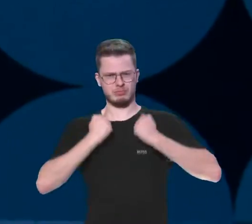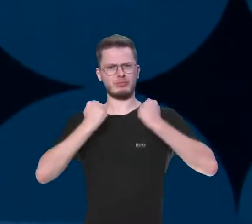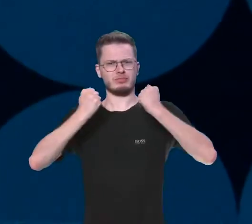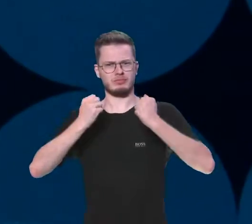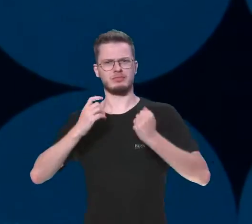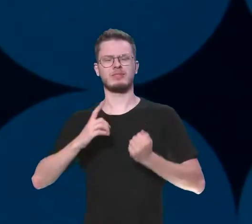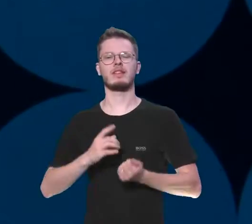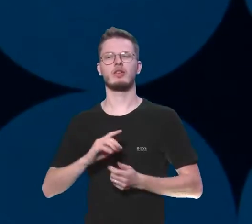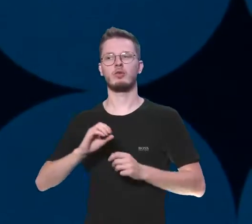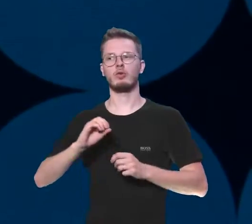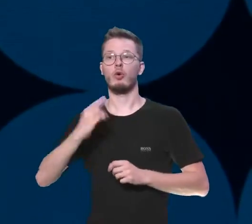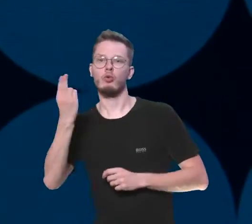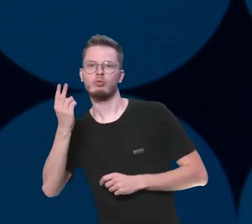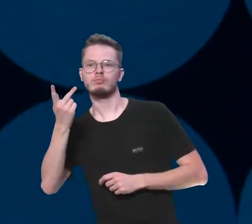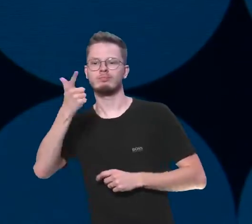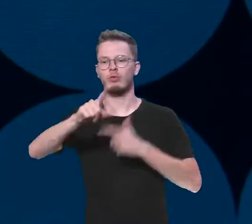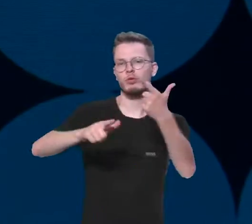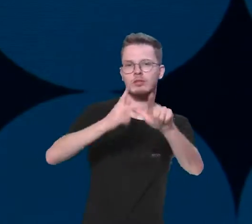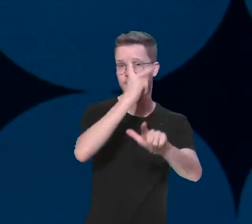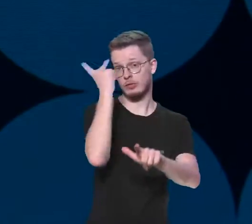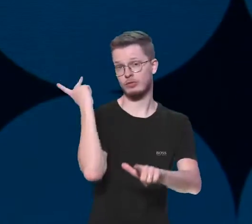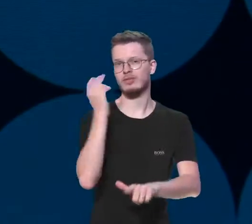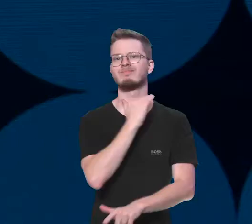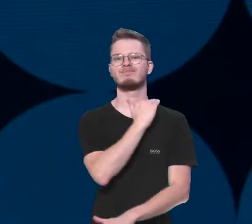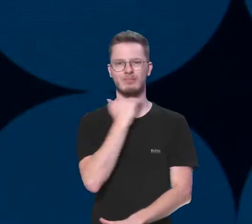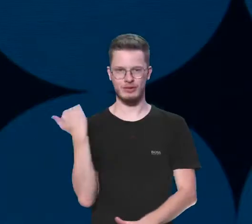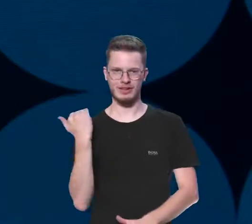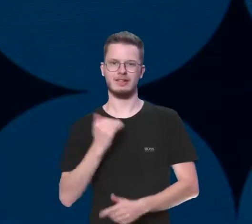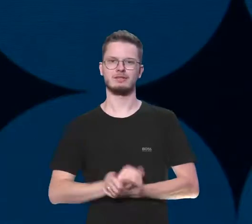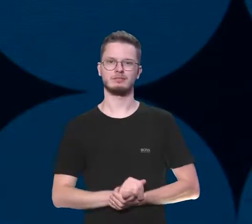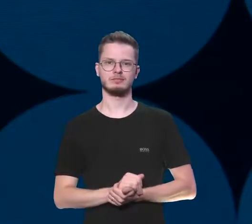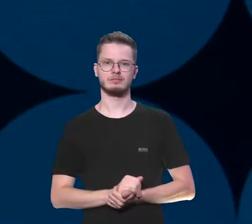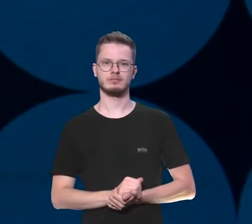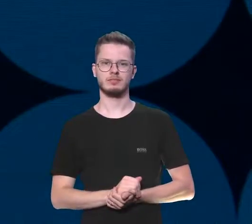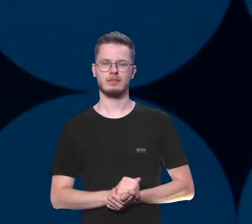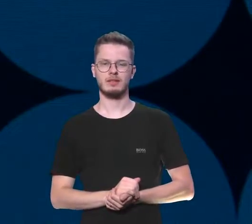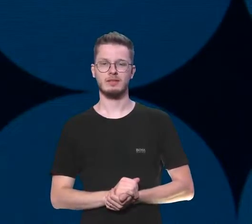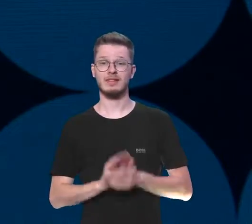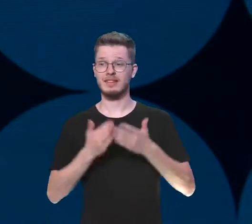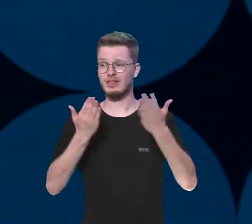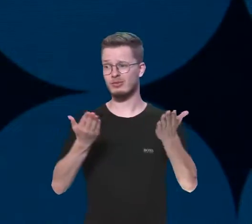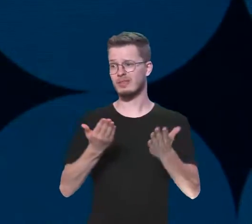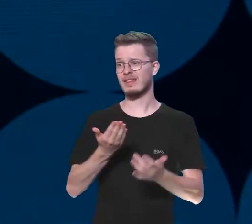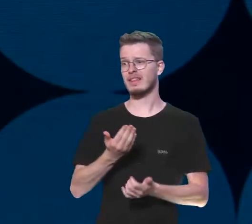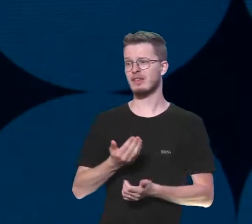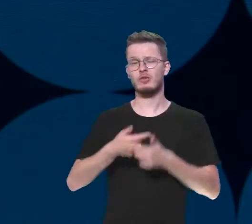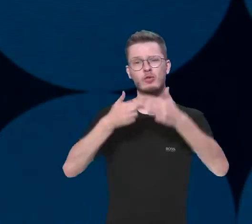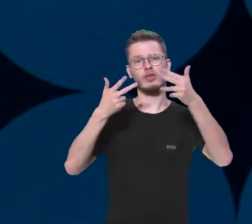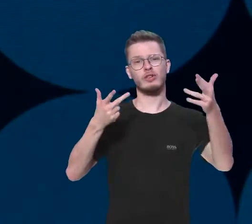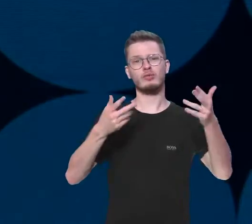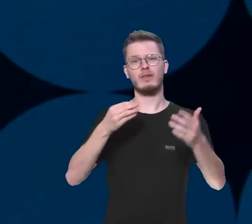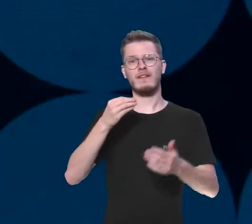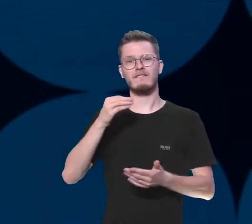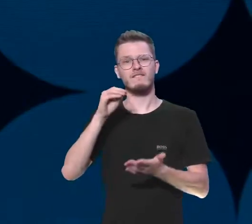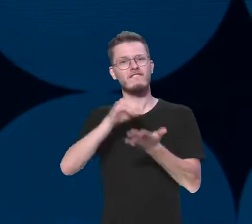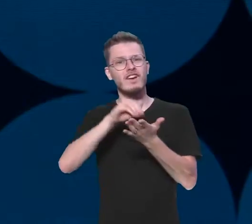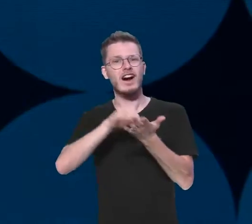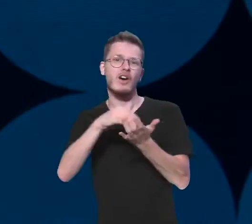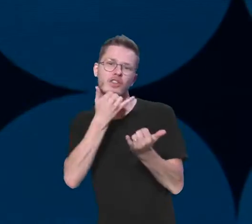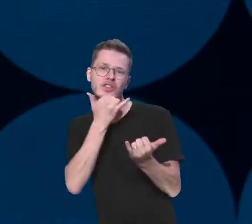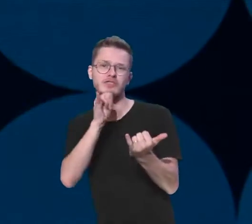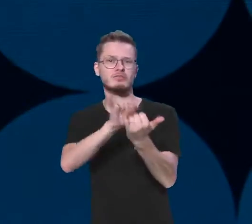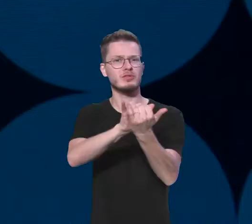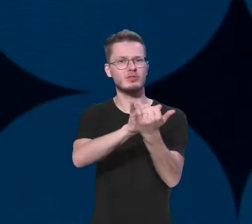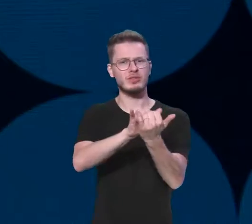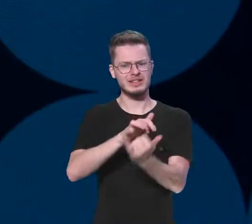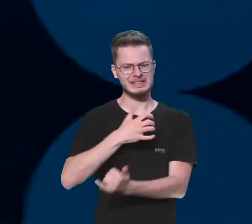Fisiologicamente, coisas como a falta de perdão, a ira, a mágoa, o rancor, destroem